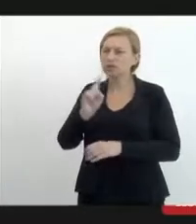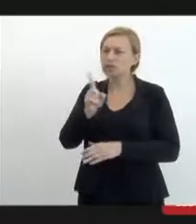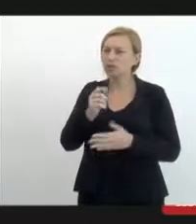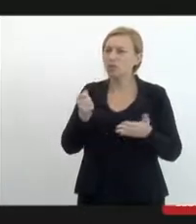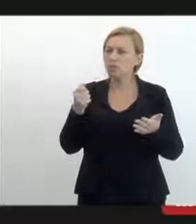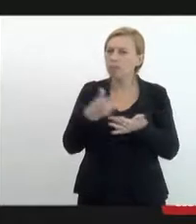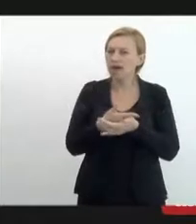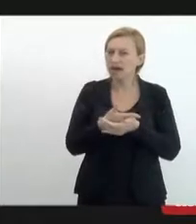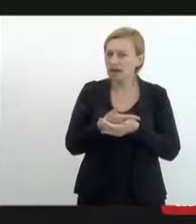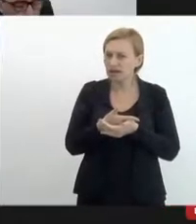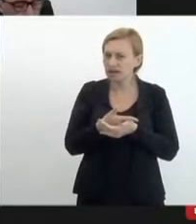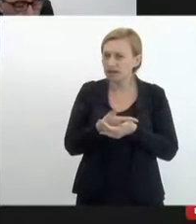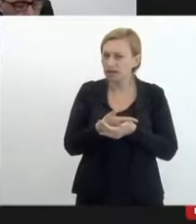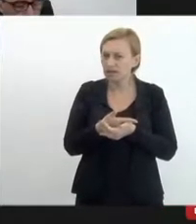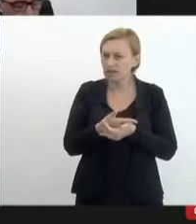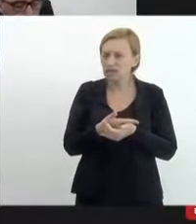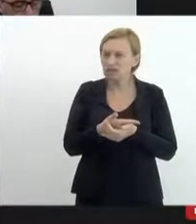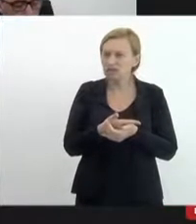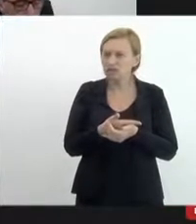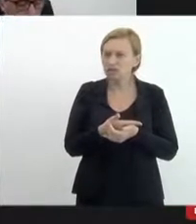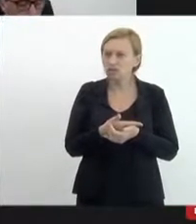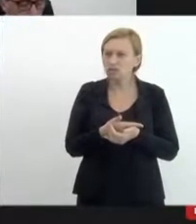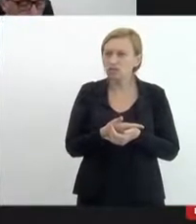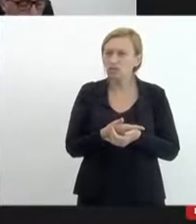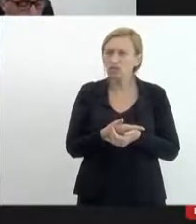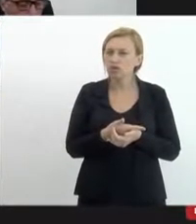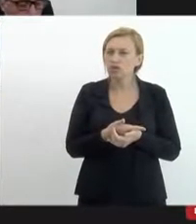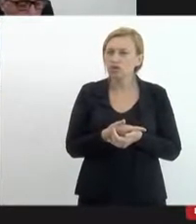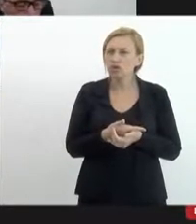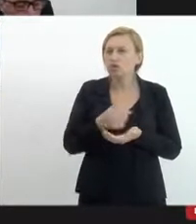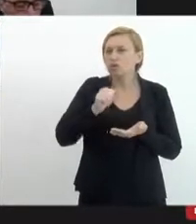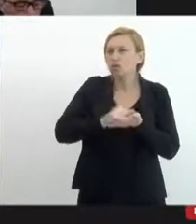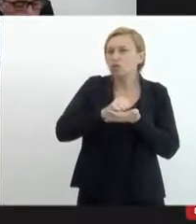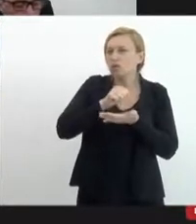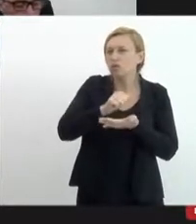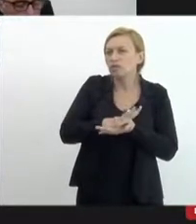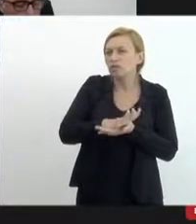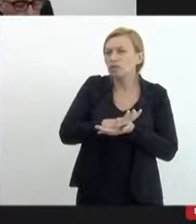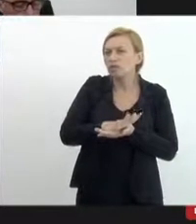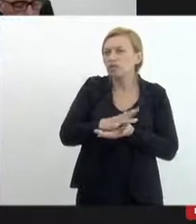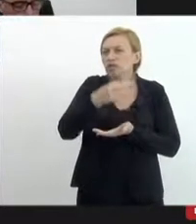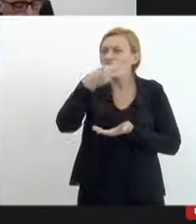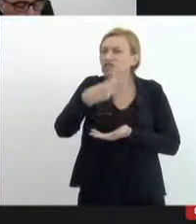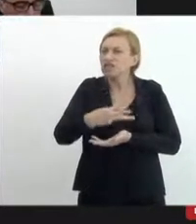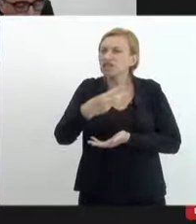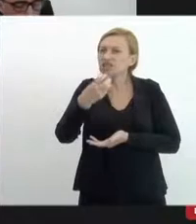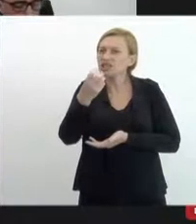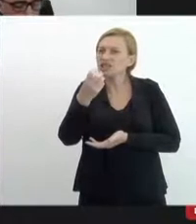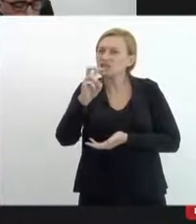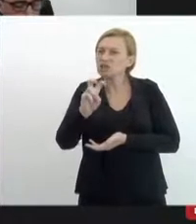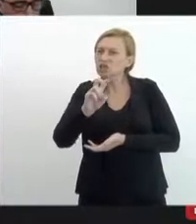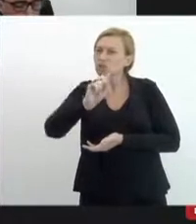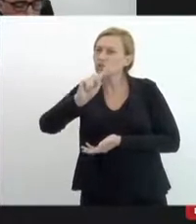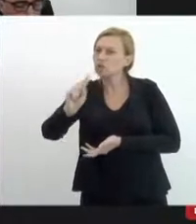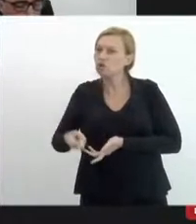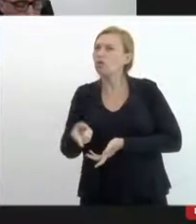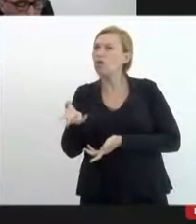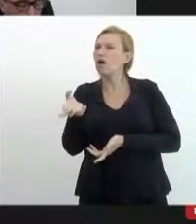e simultâneas, uma multa irrisória de R$ 35 mil. Reais.